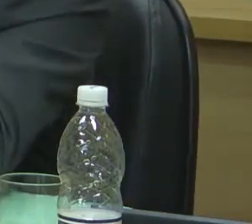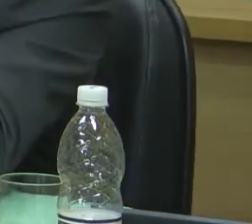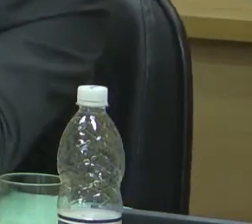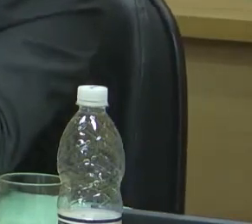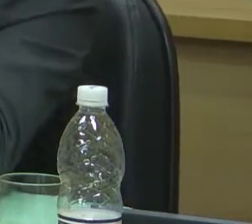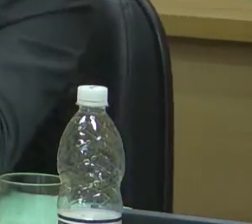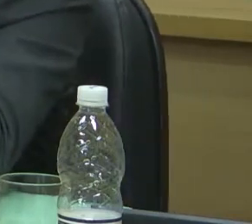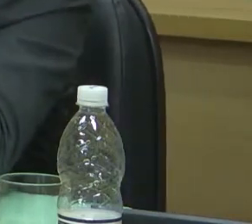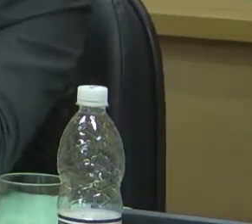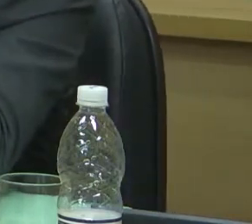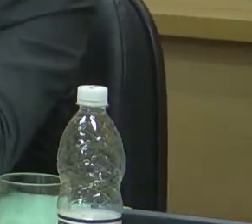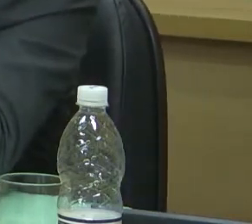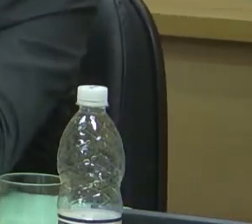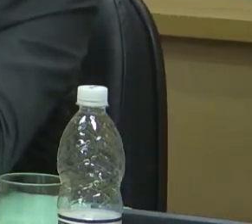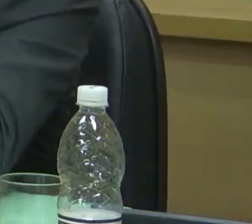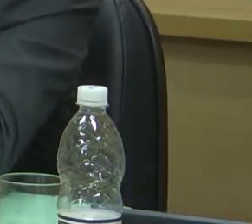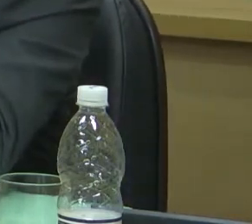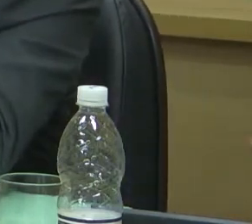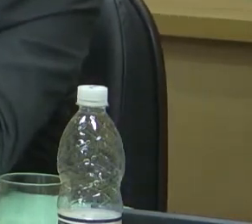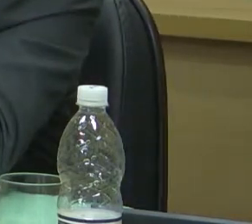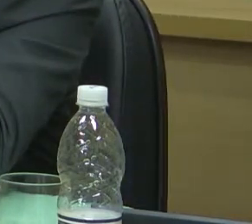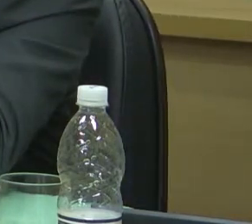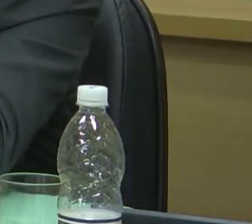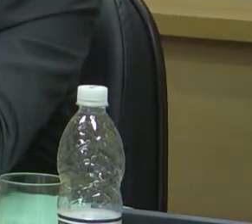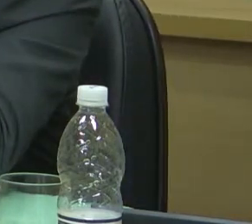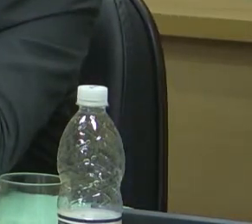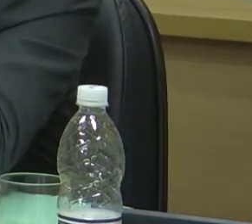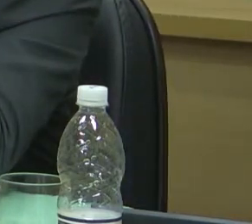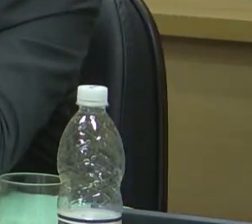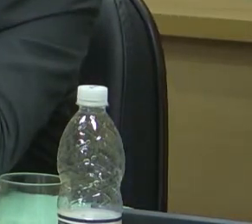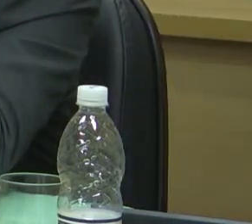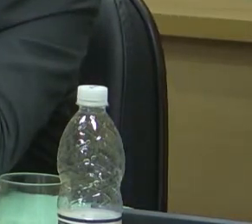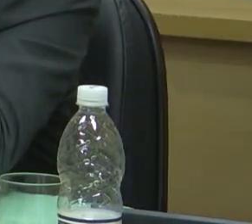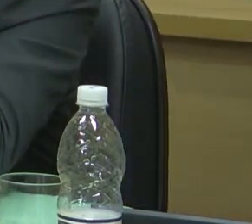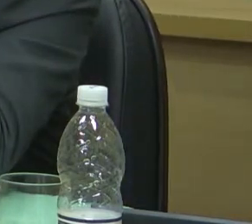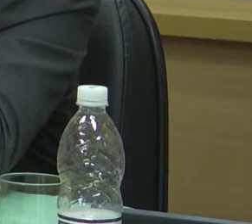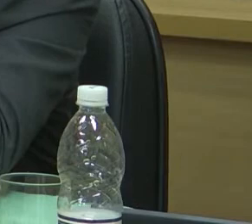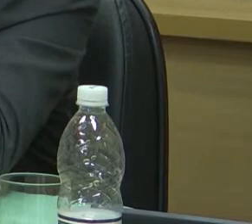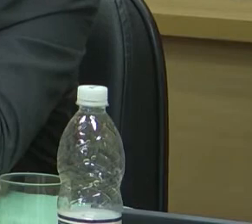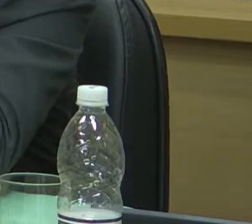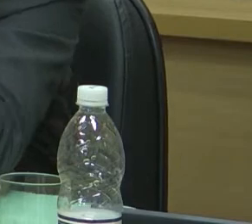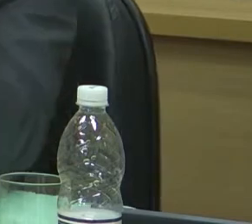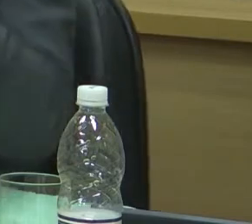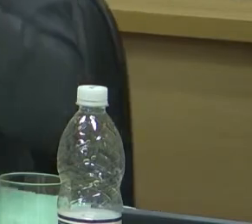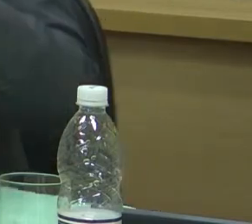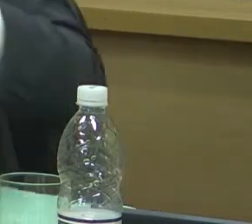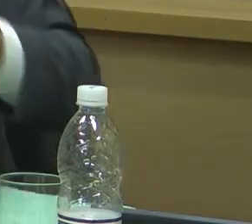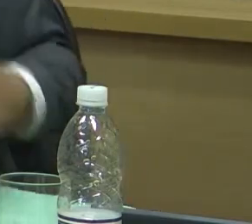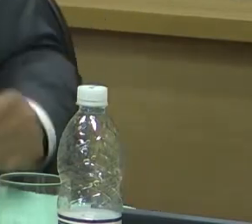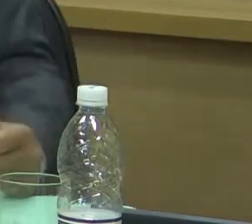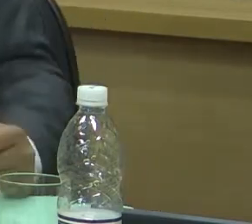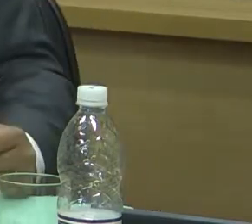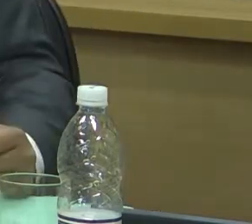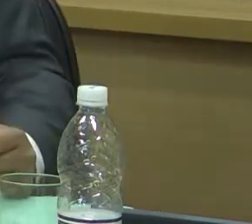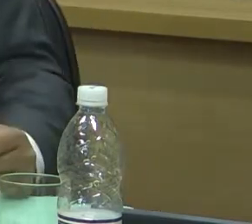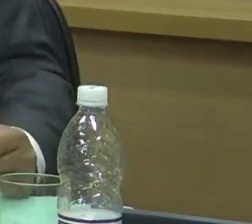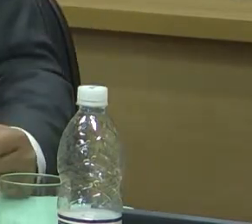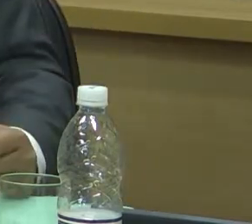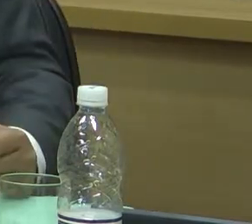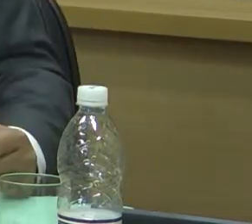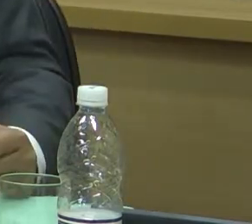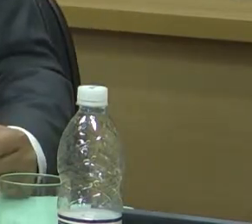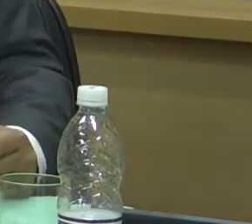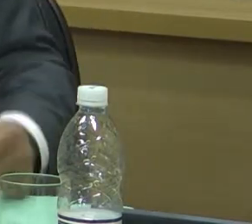Trava lá. Estabelece o tempo da vereadora, por favor. 8. Faça